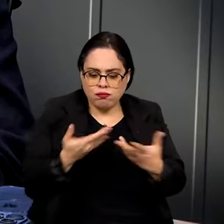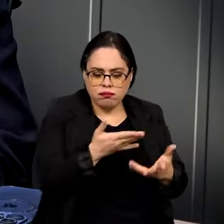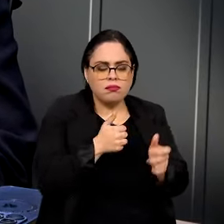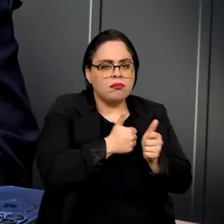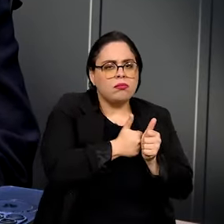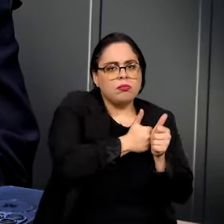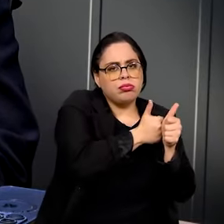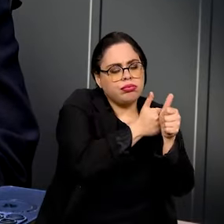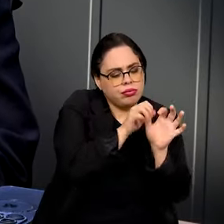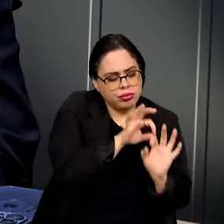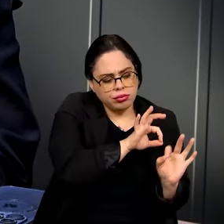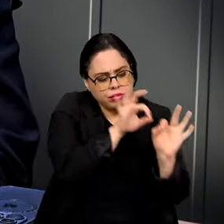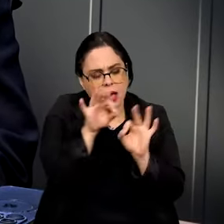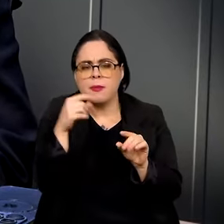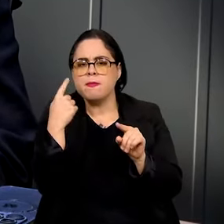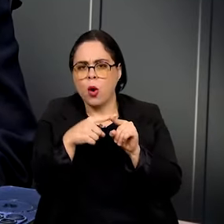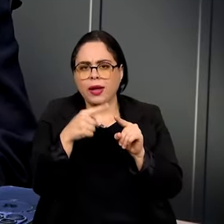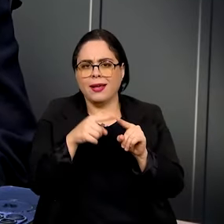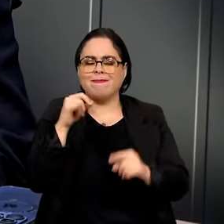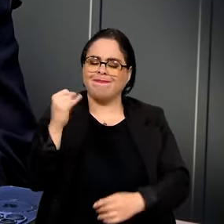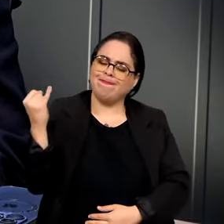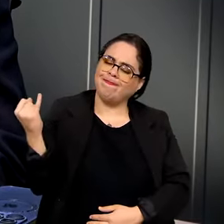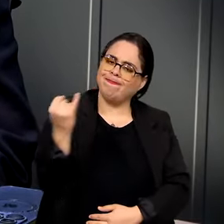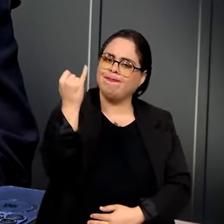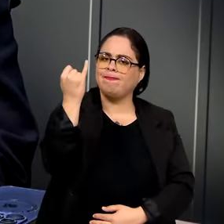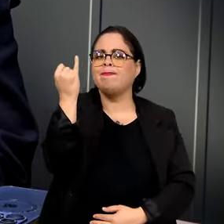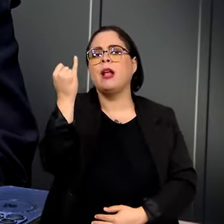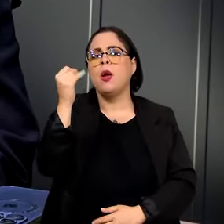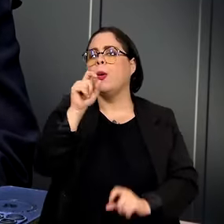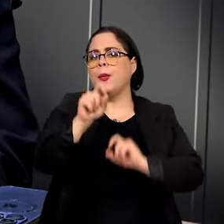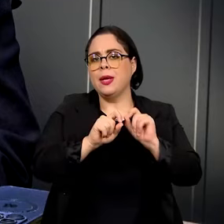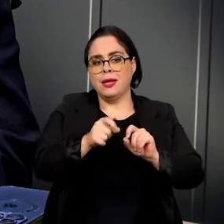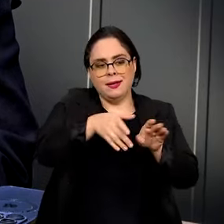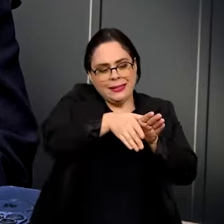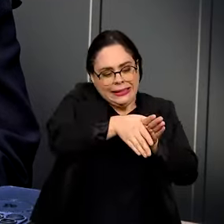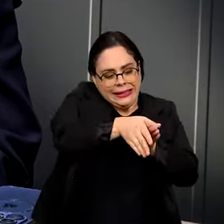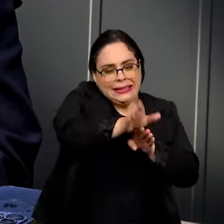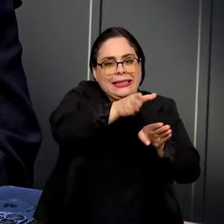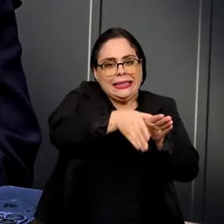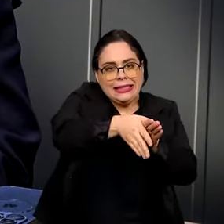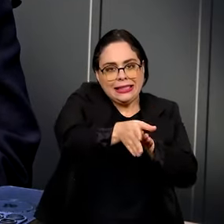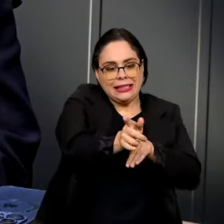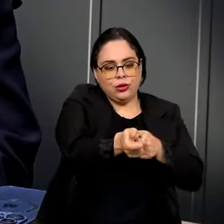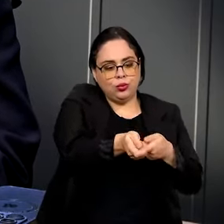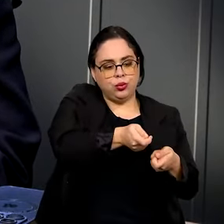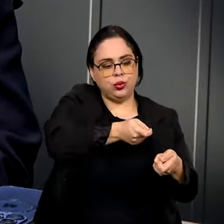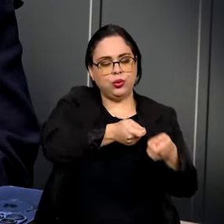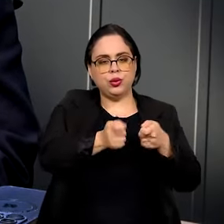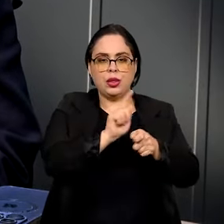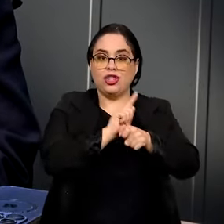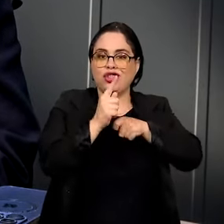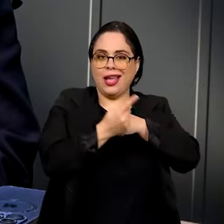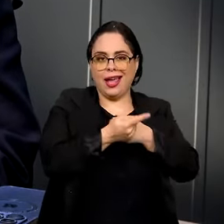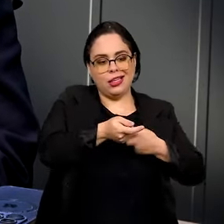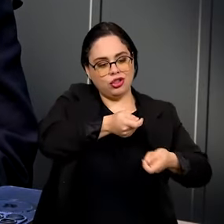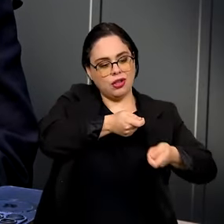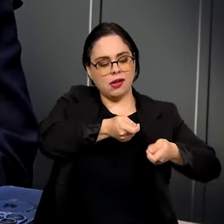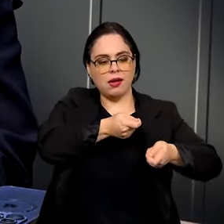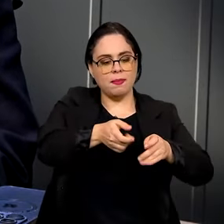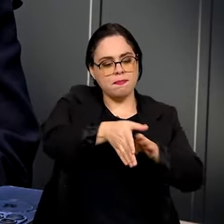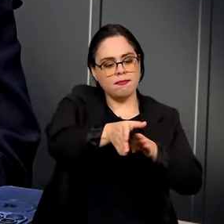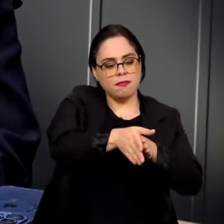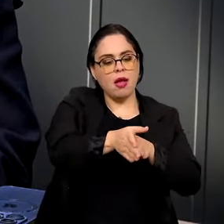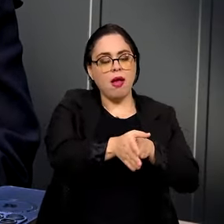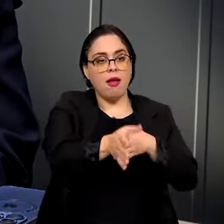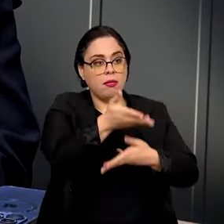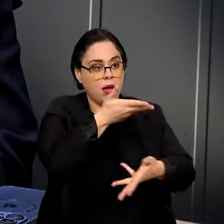acompanhamento eh porque é essencial esse essa orientação gerencial a essas pessoas